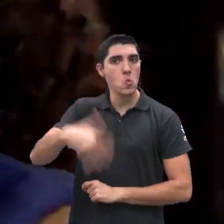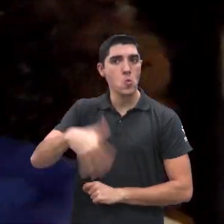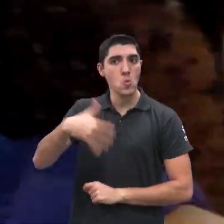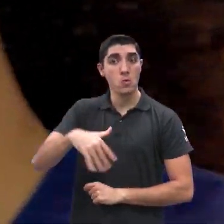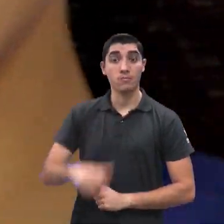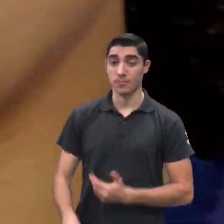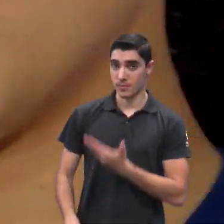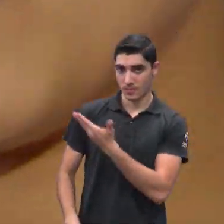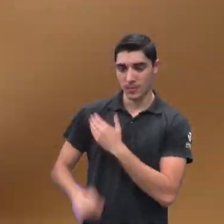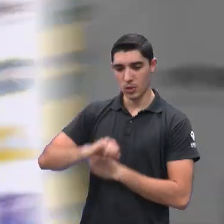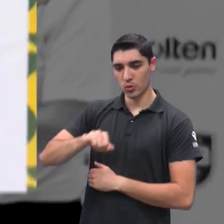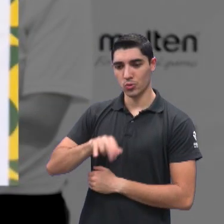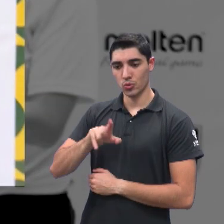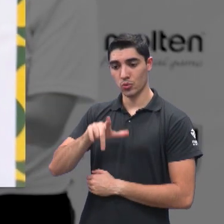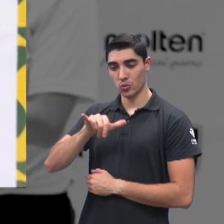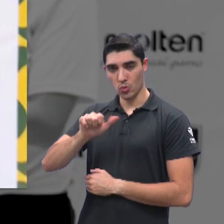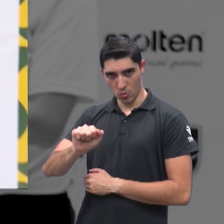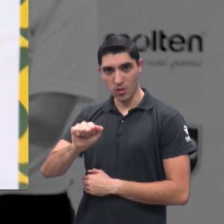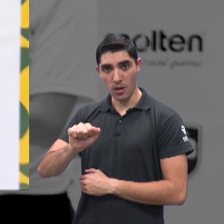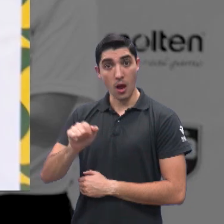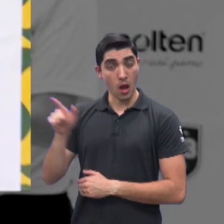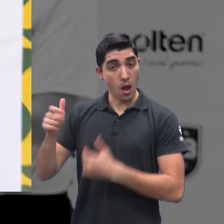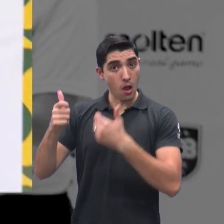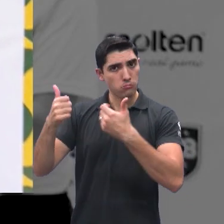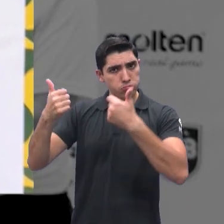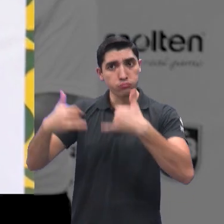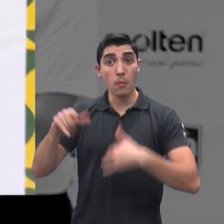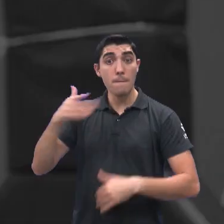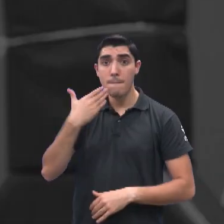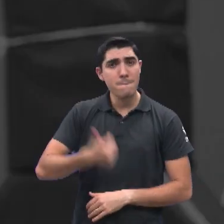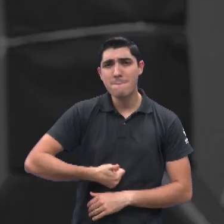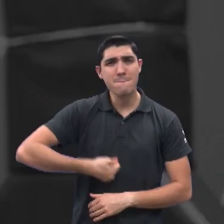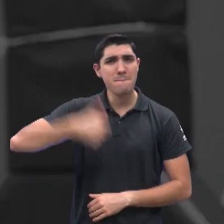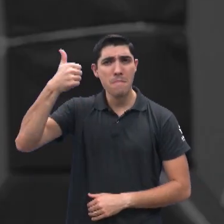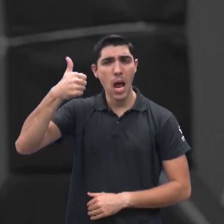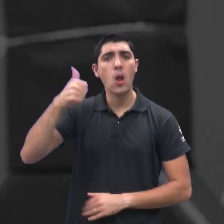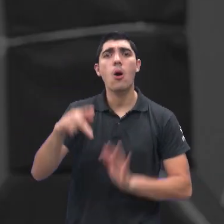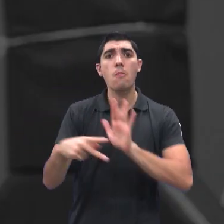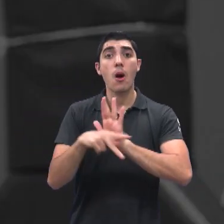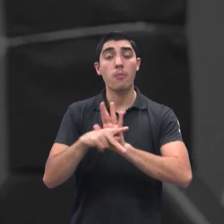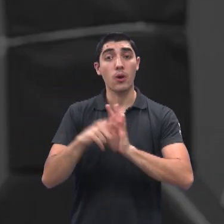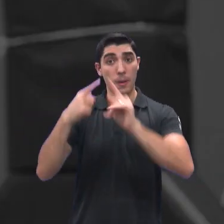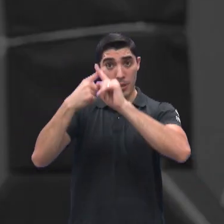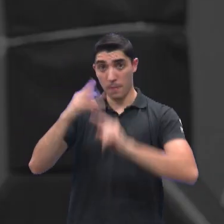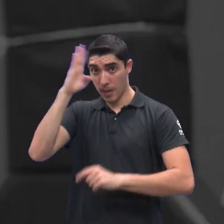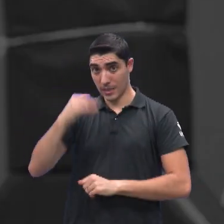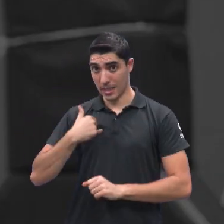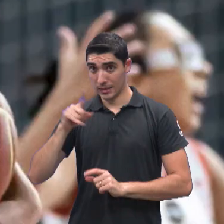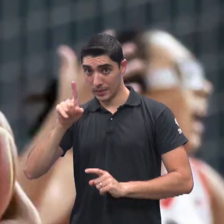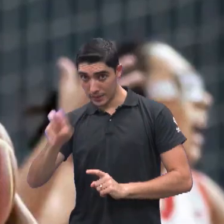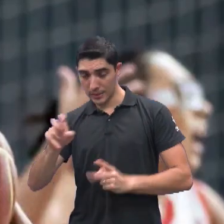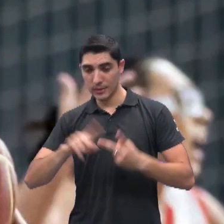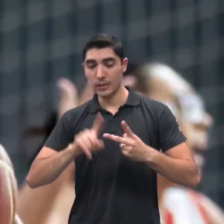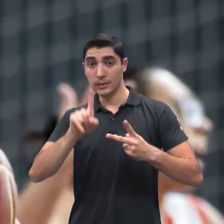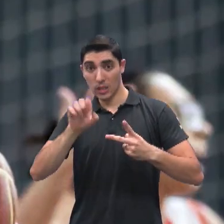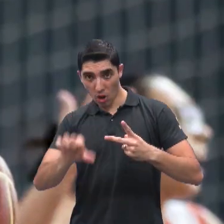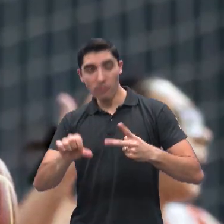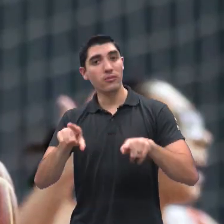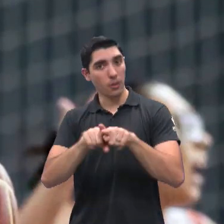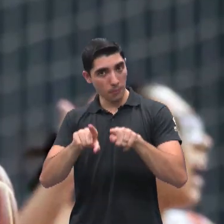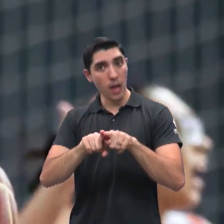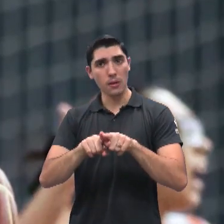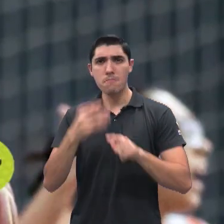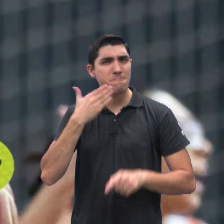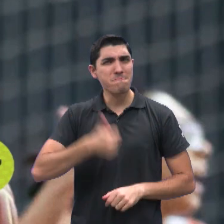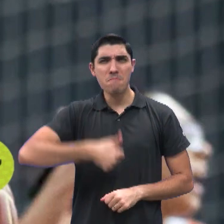pivô Júlia, por exemplo, foi eleita MVP dos campeonatos brasileiros Sub-15 e Sub-19 e melhor